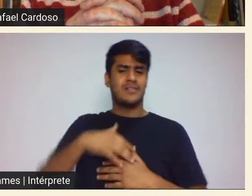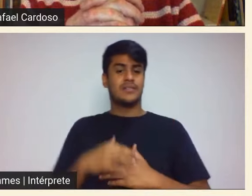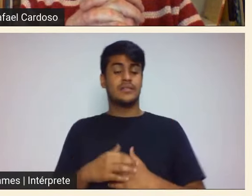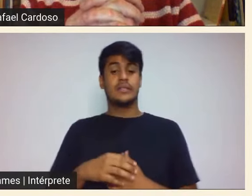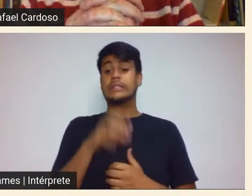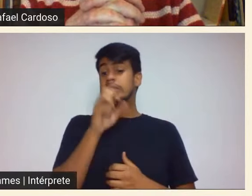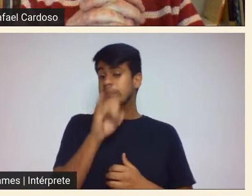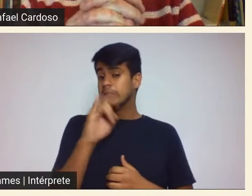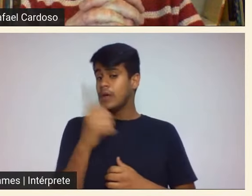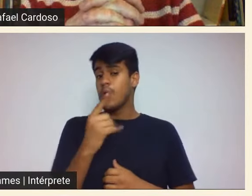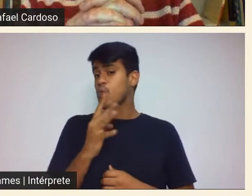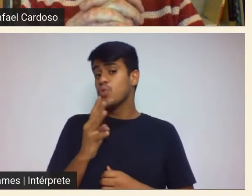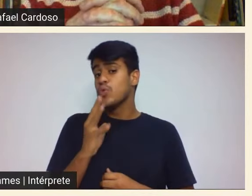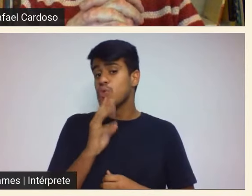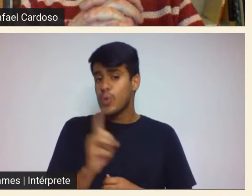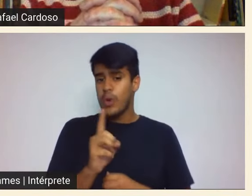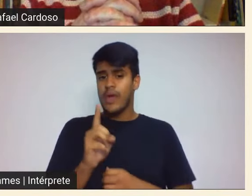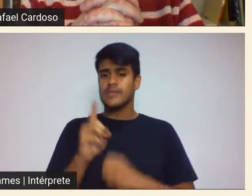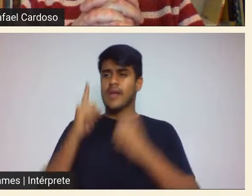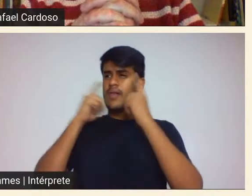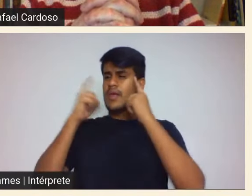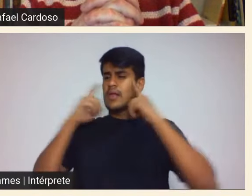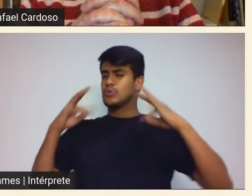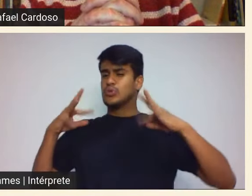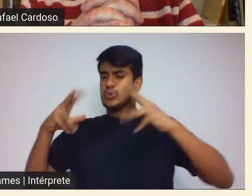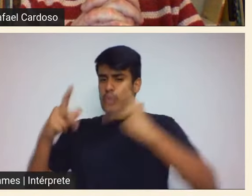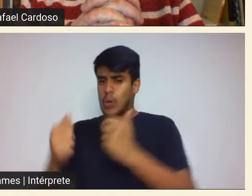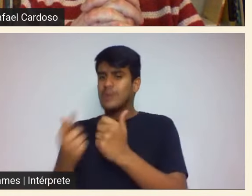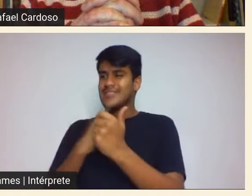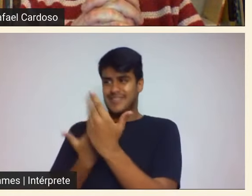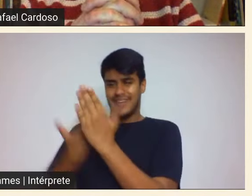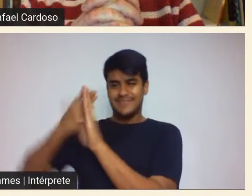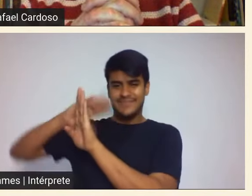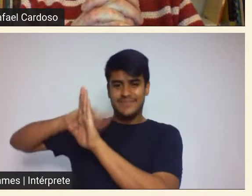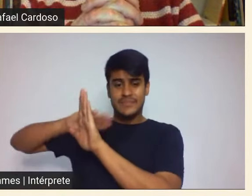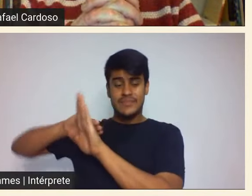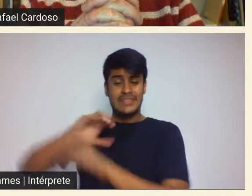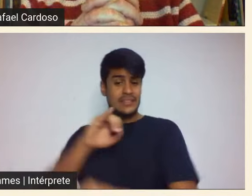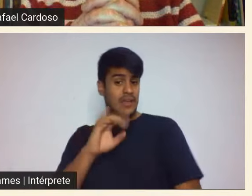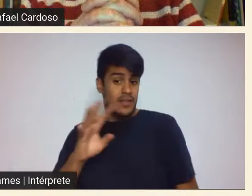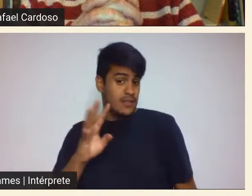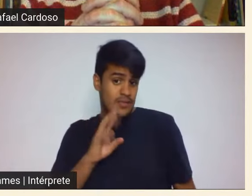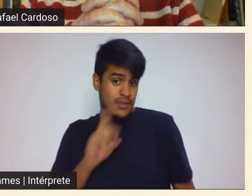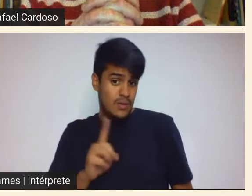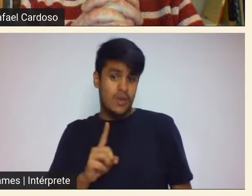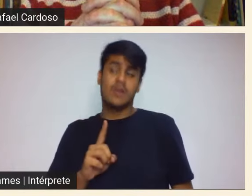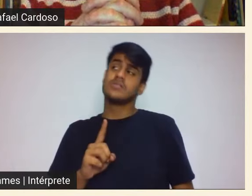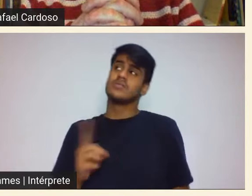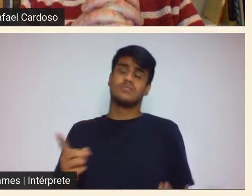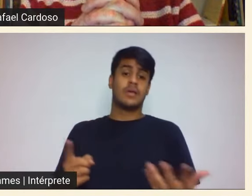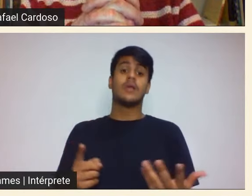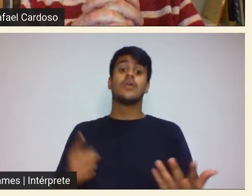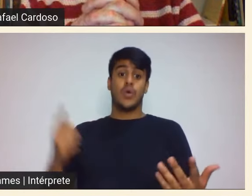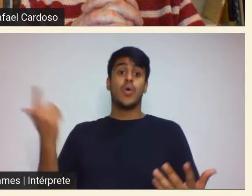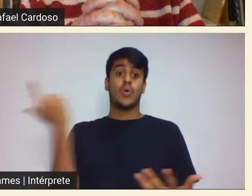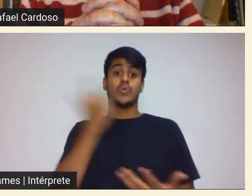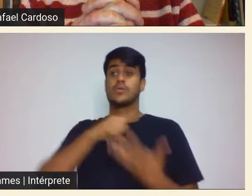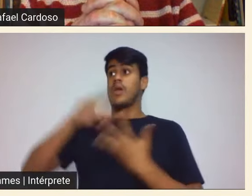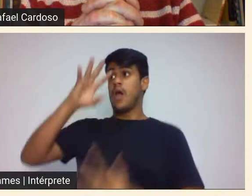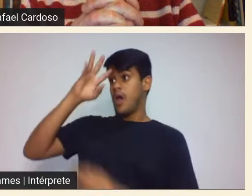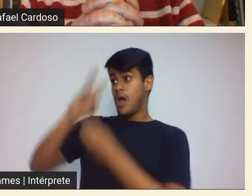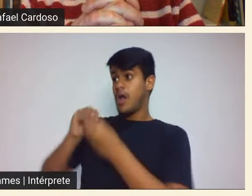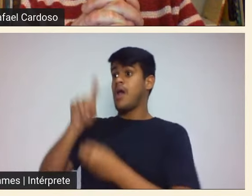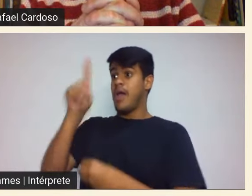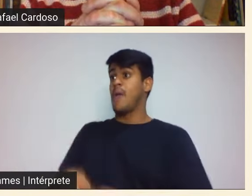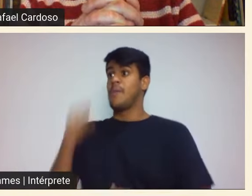conhecesse todas as ideias que existem por trás dessa imagem, muito provavelmente a gente não entenderia essa imagem como uma imagem de